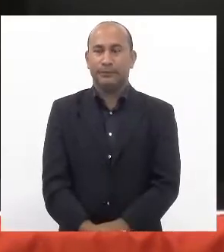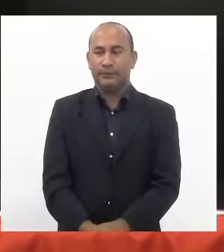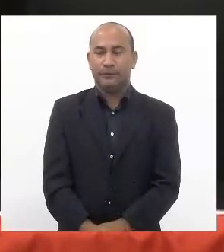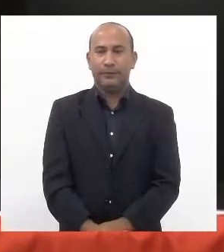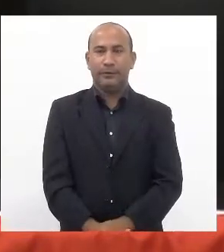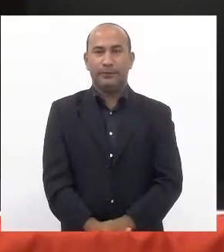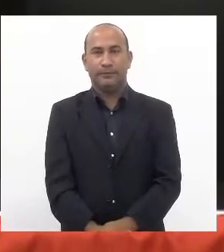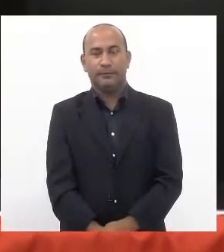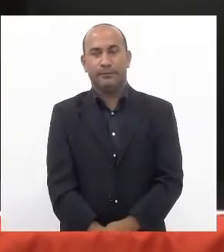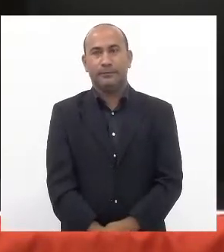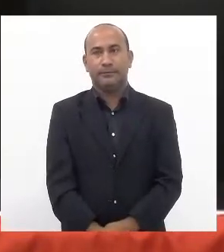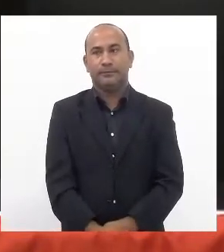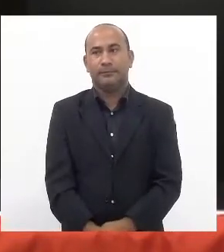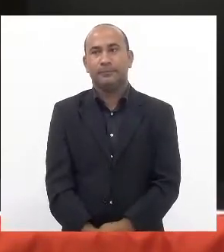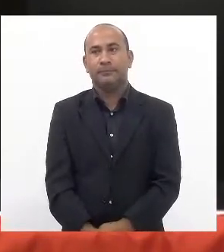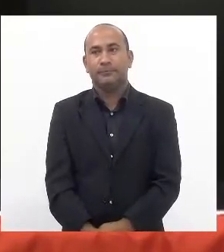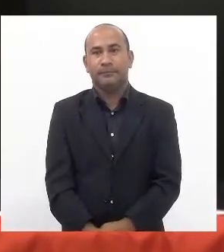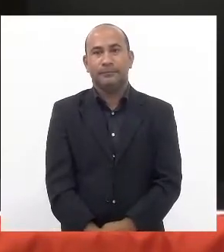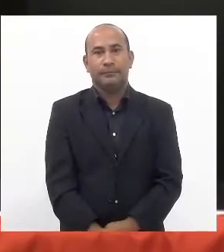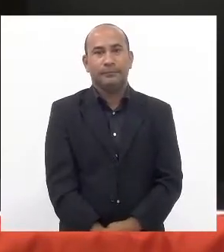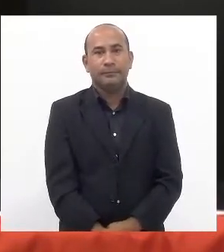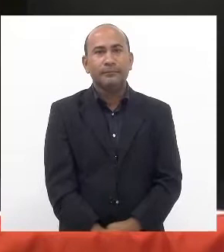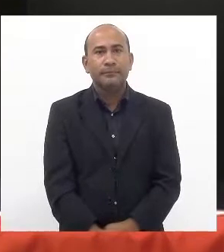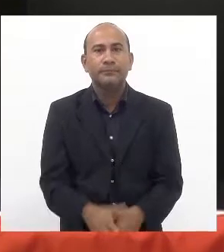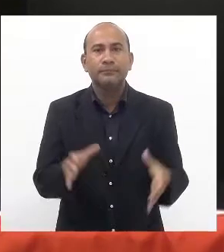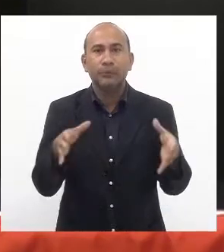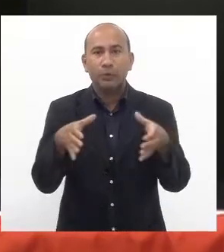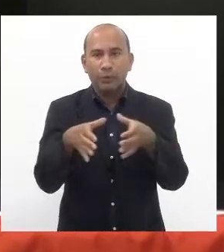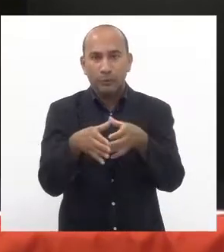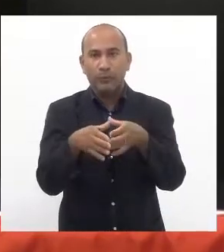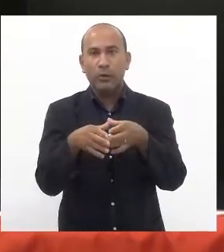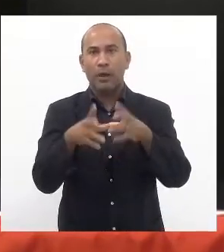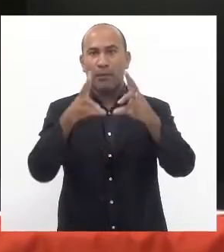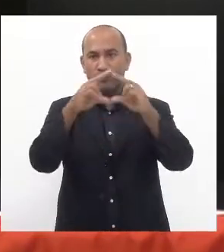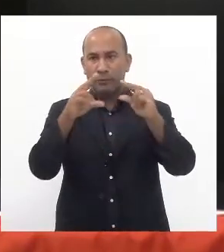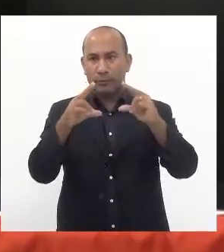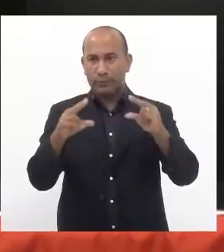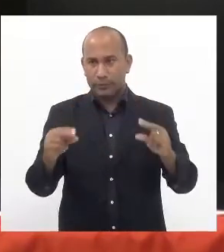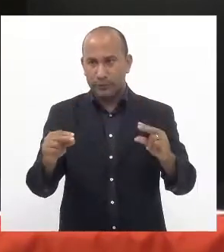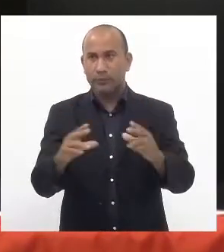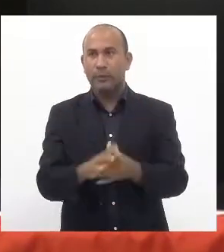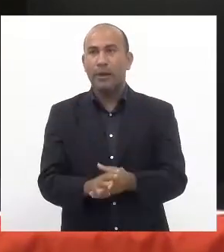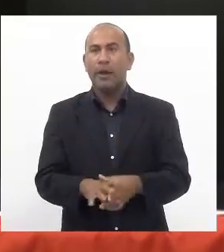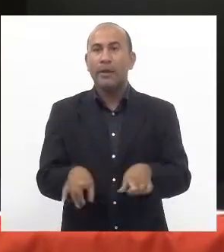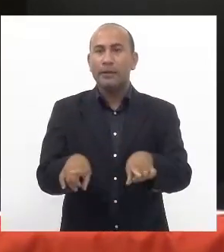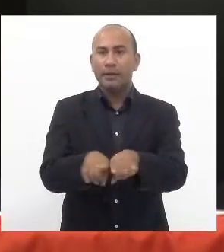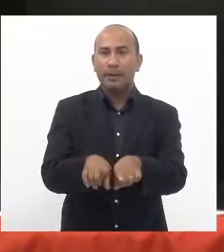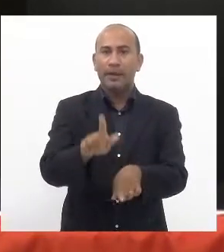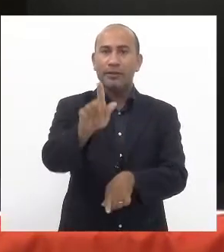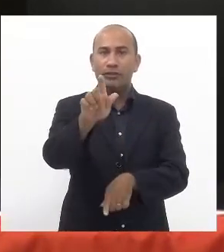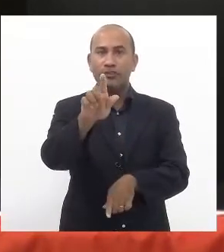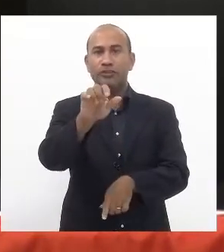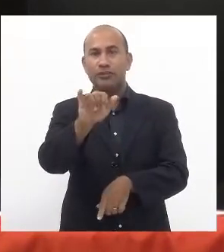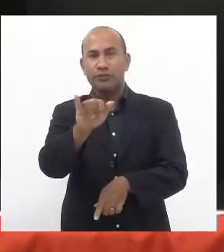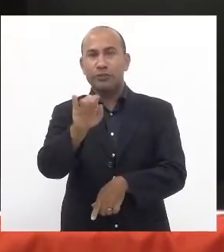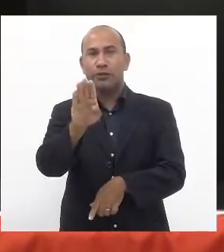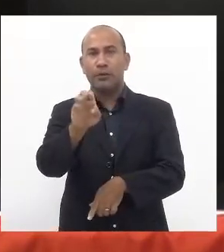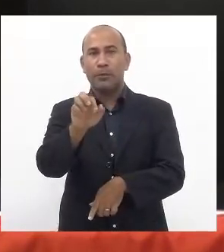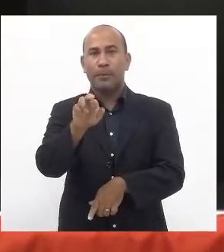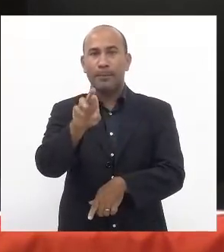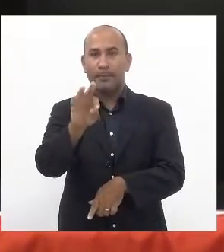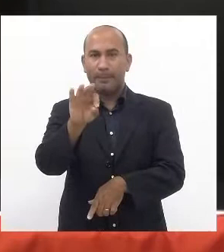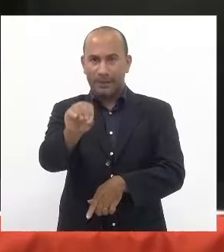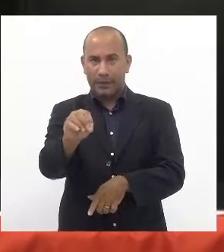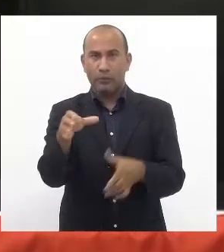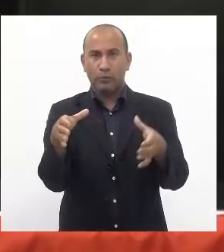Arbex, presidente do Clube Monte Líbano. Do Gilberto Sader, presidente da Associação